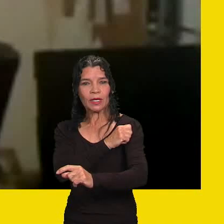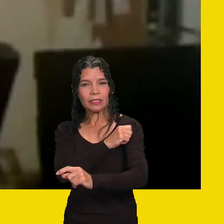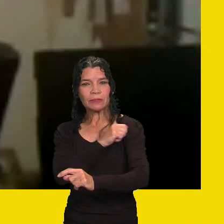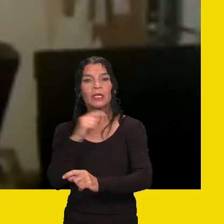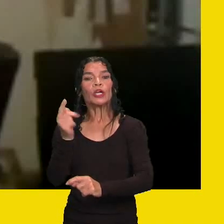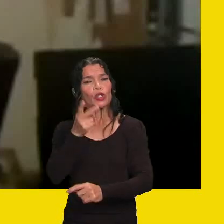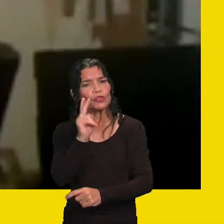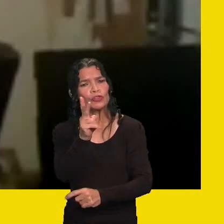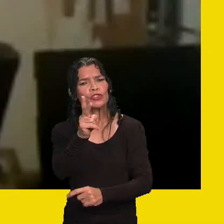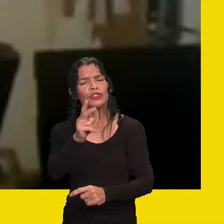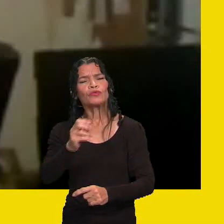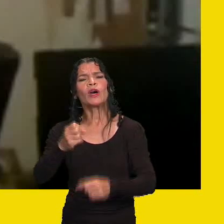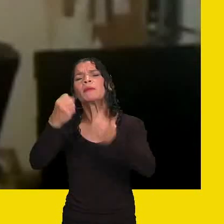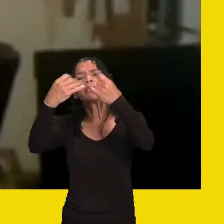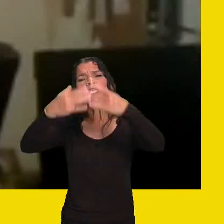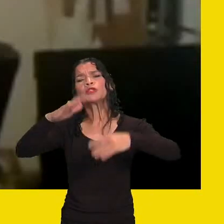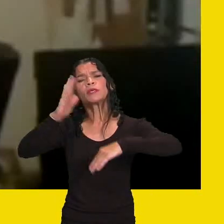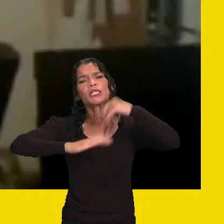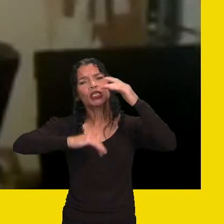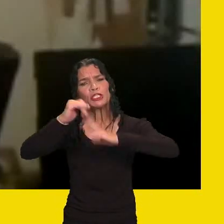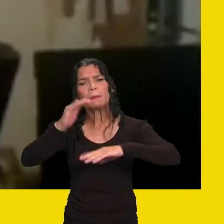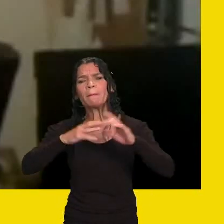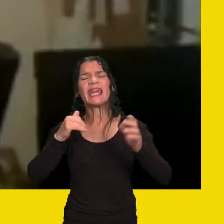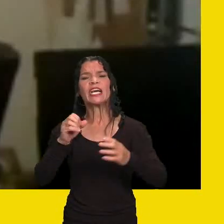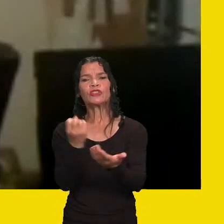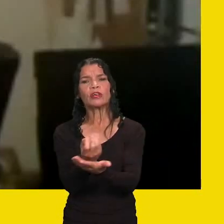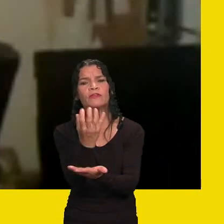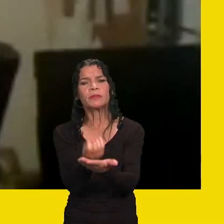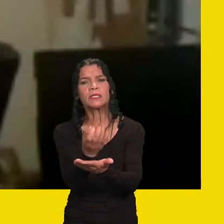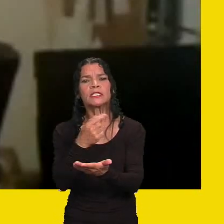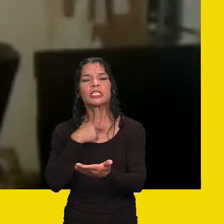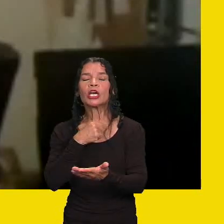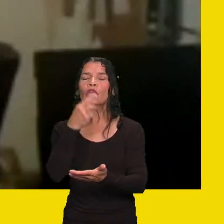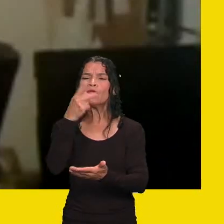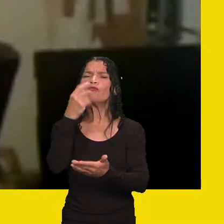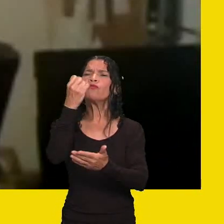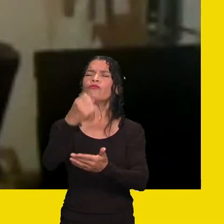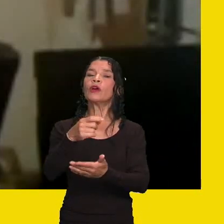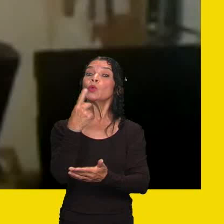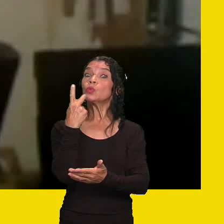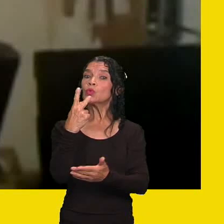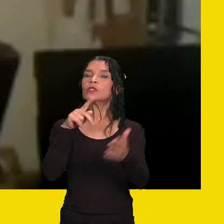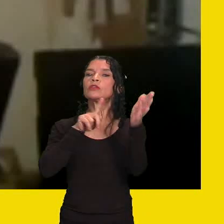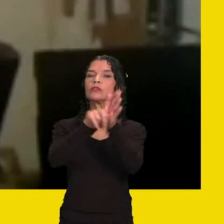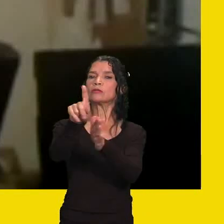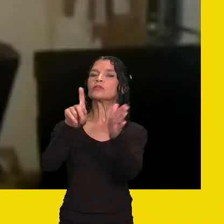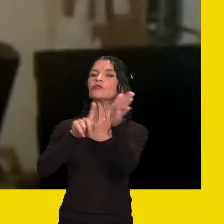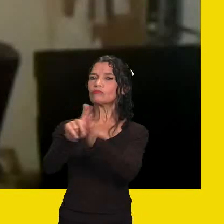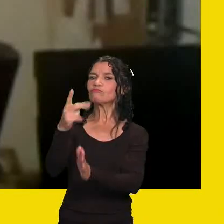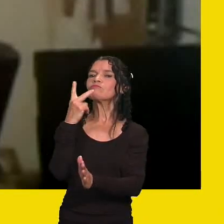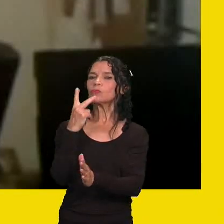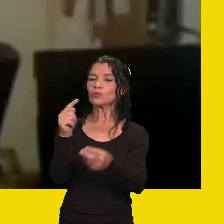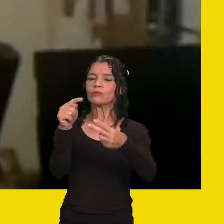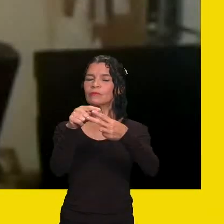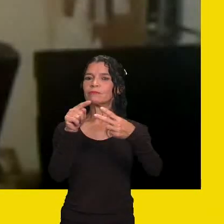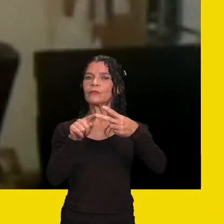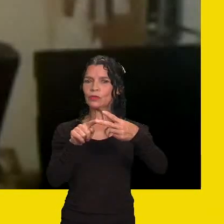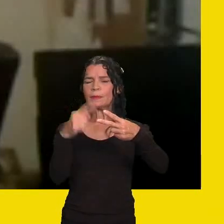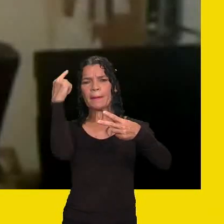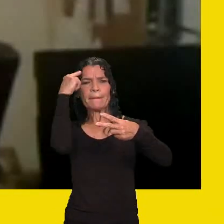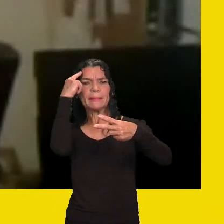continuar falando de práticas alfabetizadoras, eu trago dois questionamentos para a gente poder pensar um